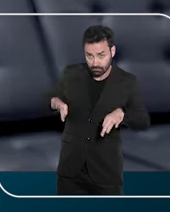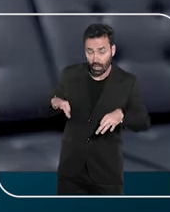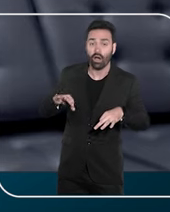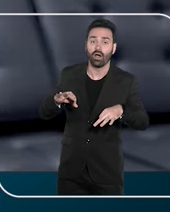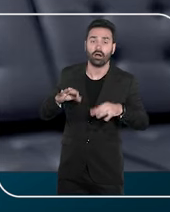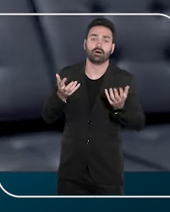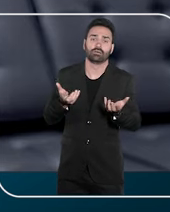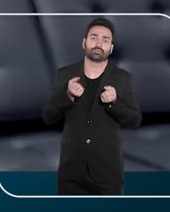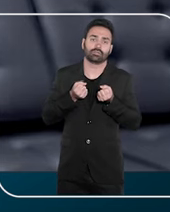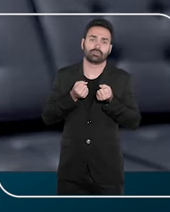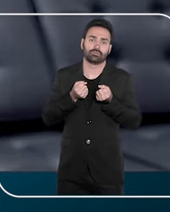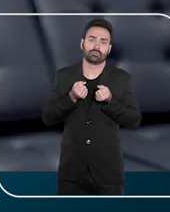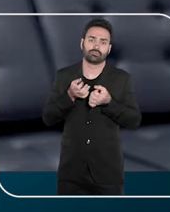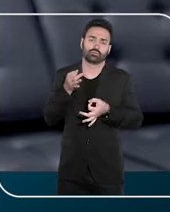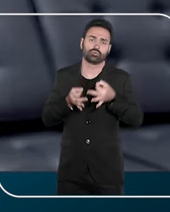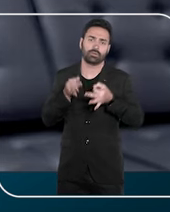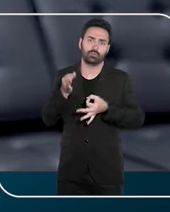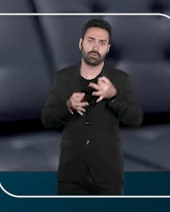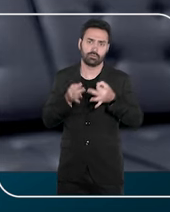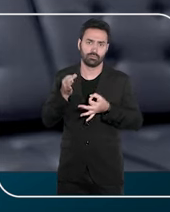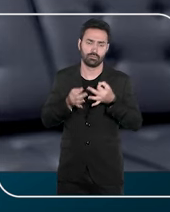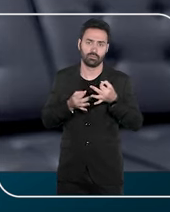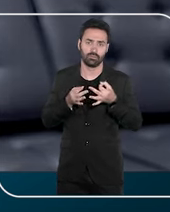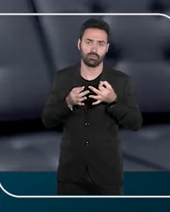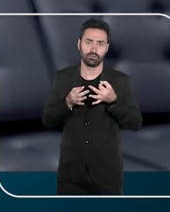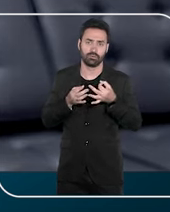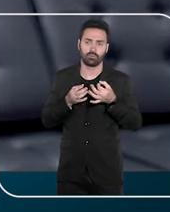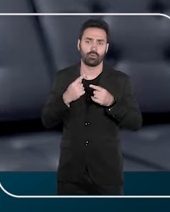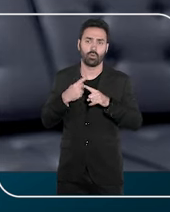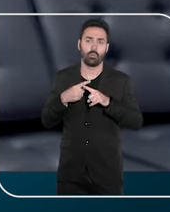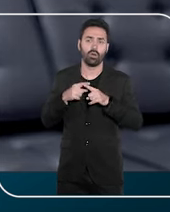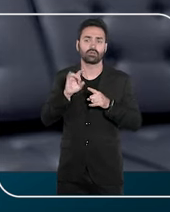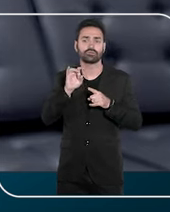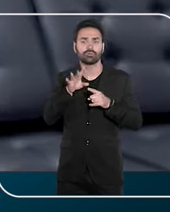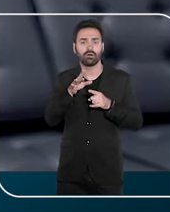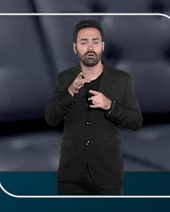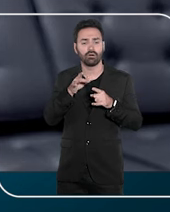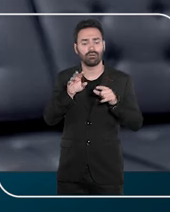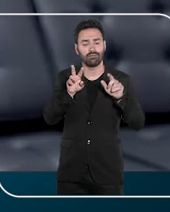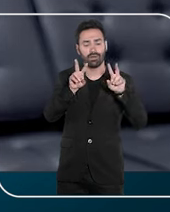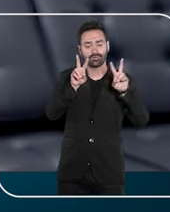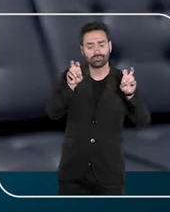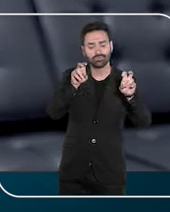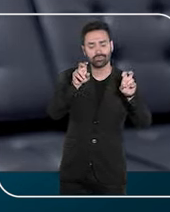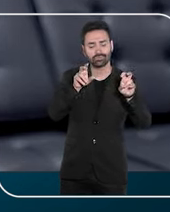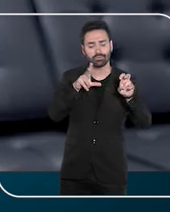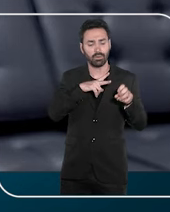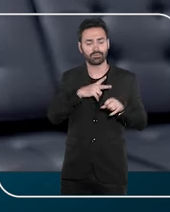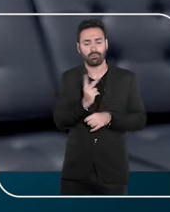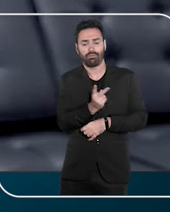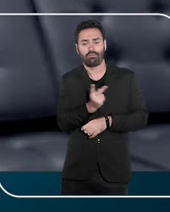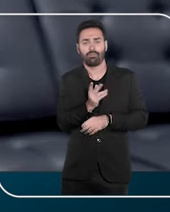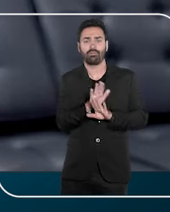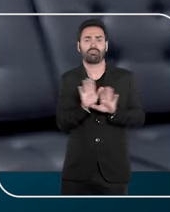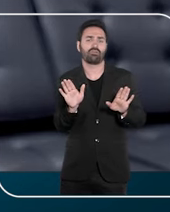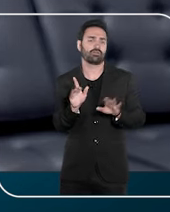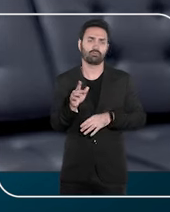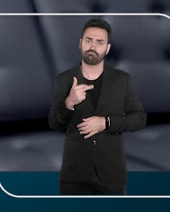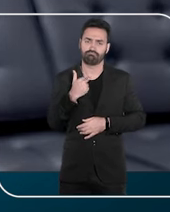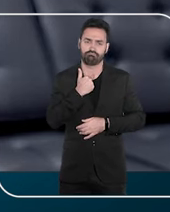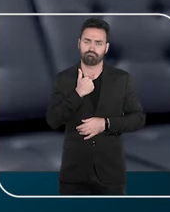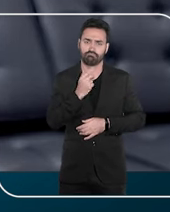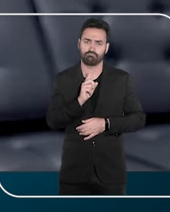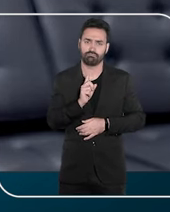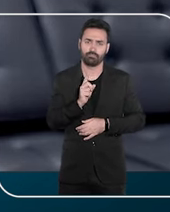os interesses daquelas partes envolvidas. O STJ, como uma corte superior, julga